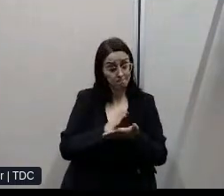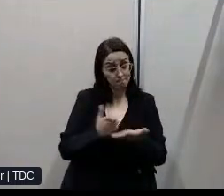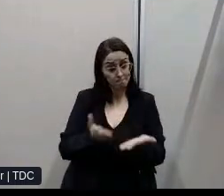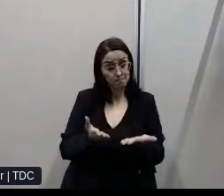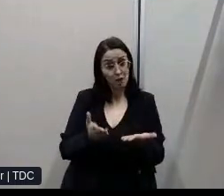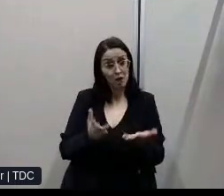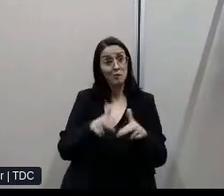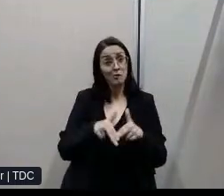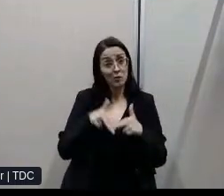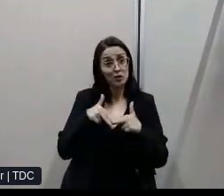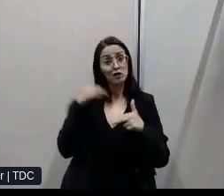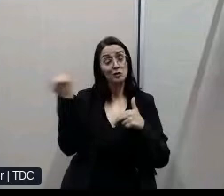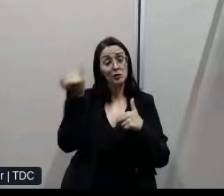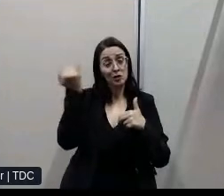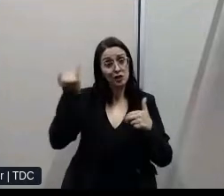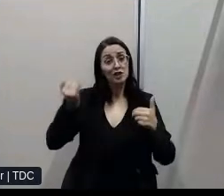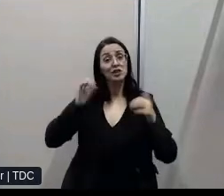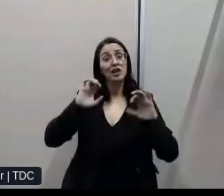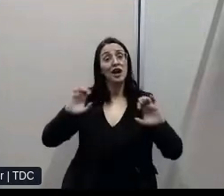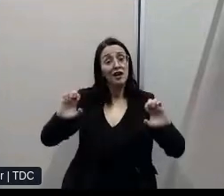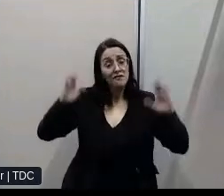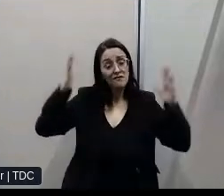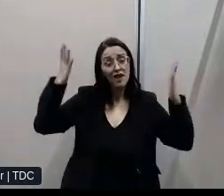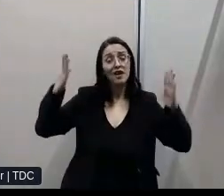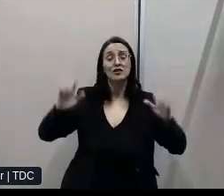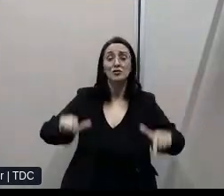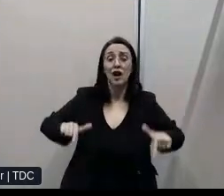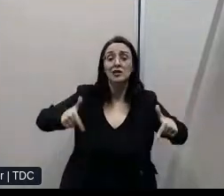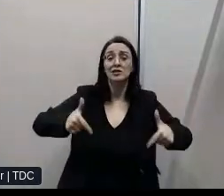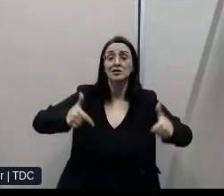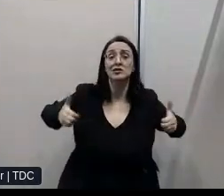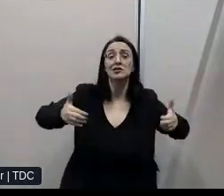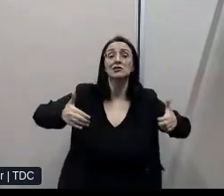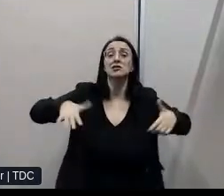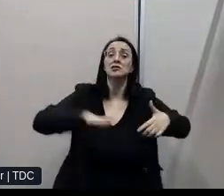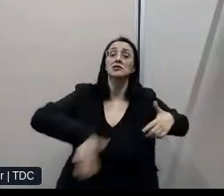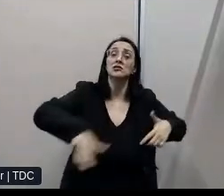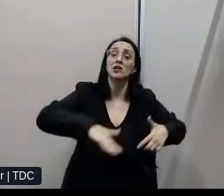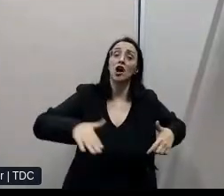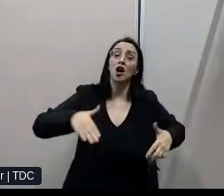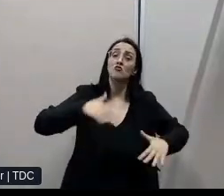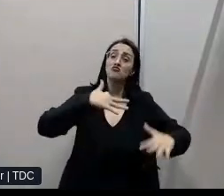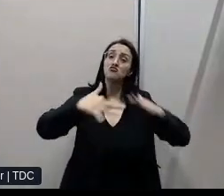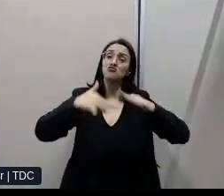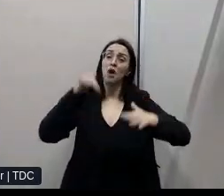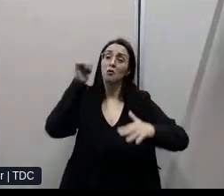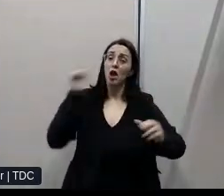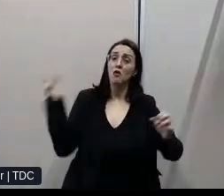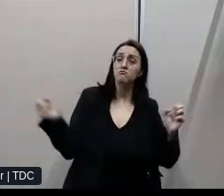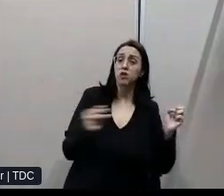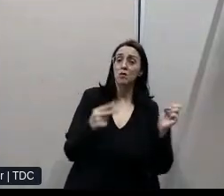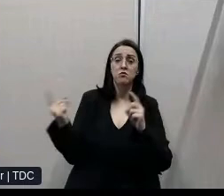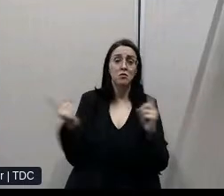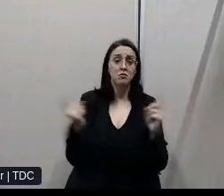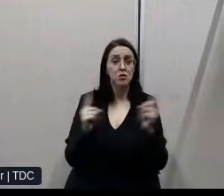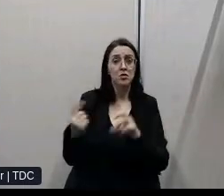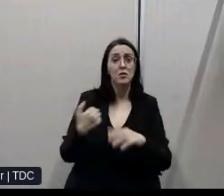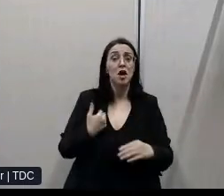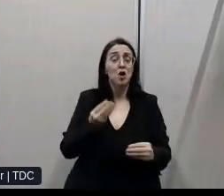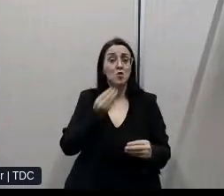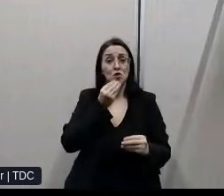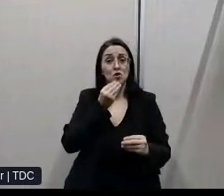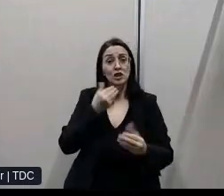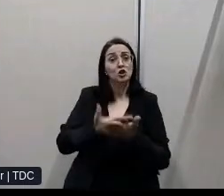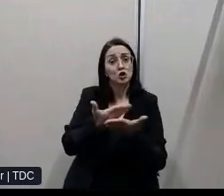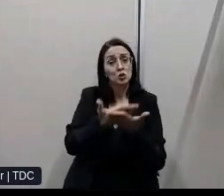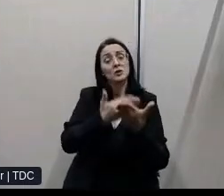ter eventos, ações e pessoas preocupadas em movimentar essas mulheres para que elas tenham essas chances e oportunidades de